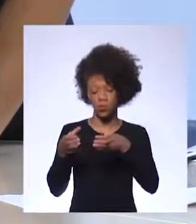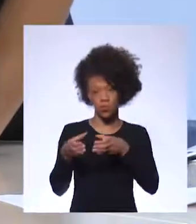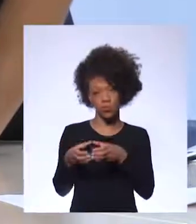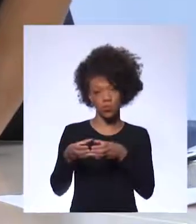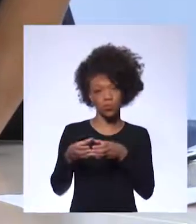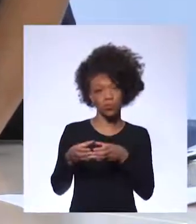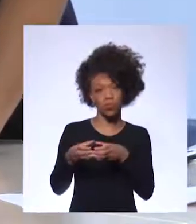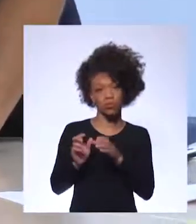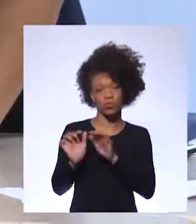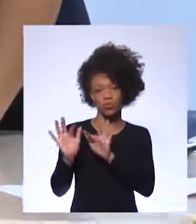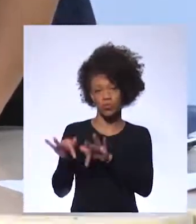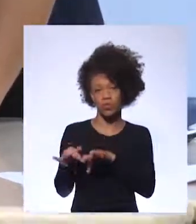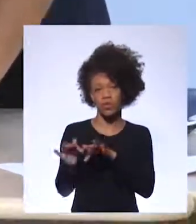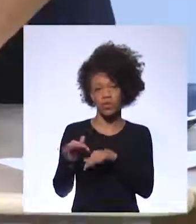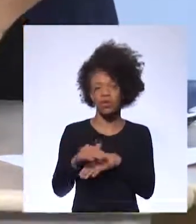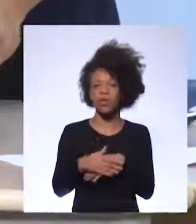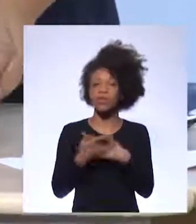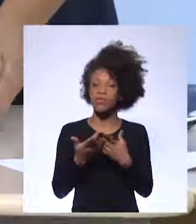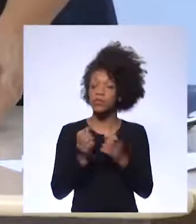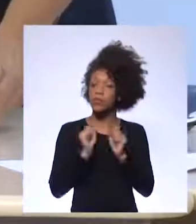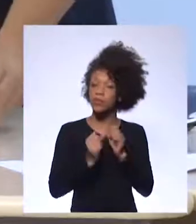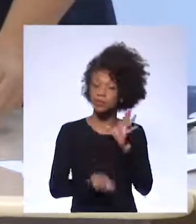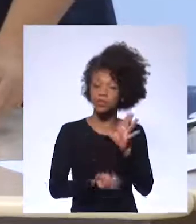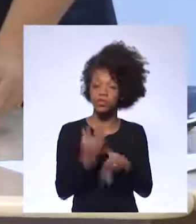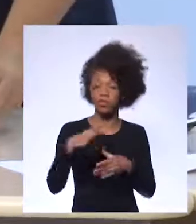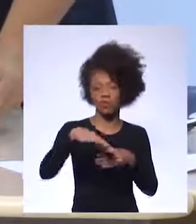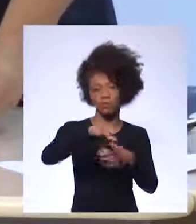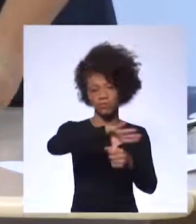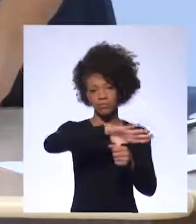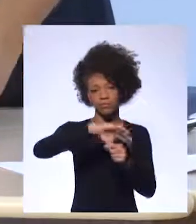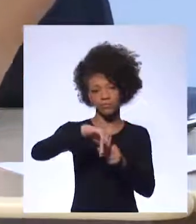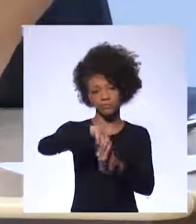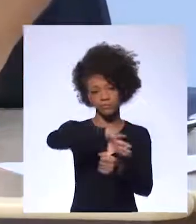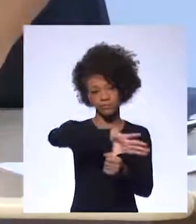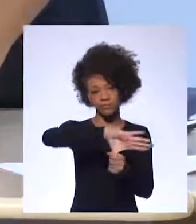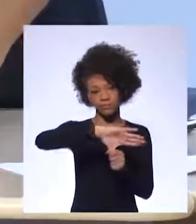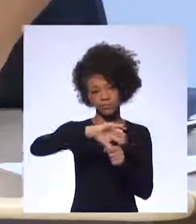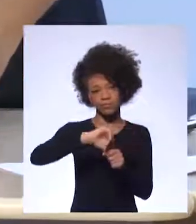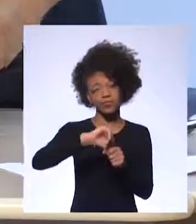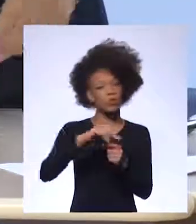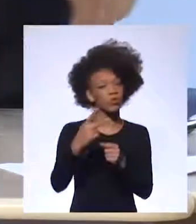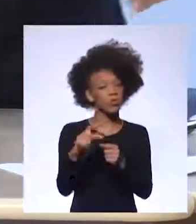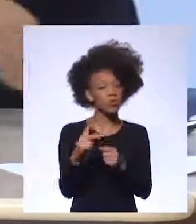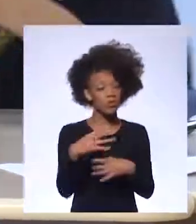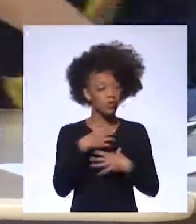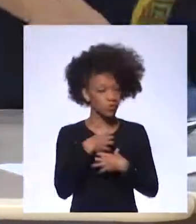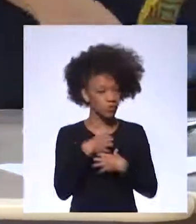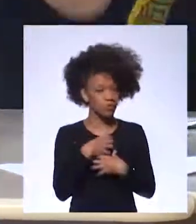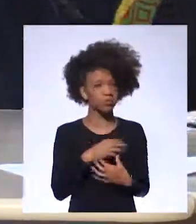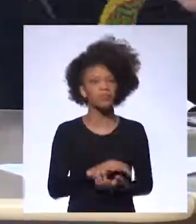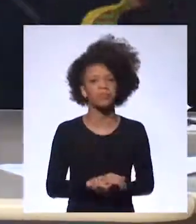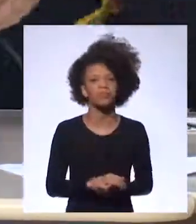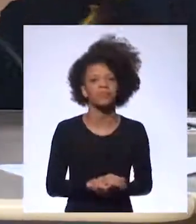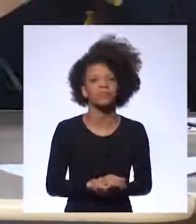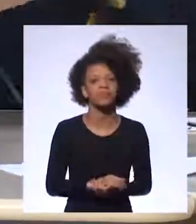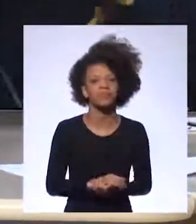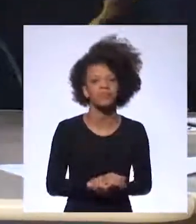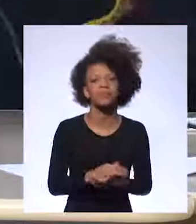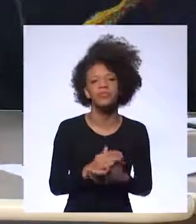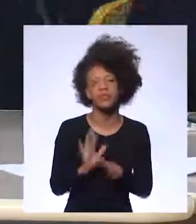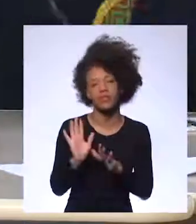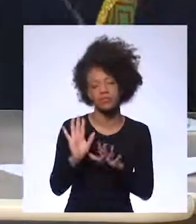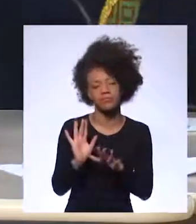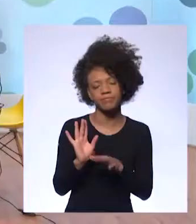uma bandeira e você pode criar a bandeira do seu mini mundo do jeitinho que você quiser deixa por Cola que eu consigo